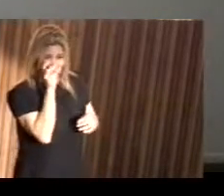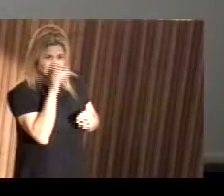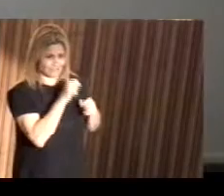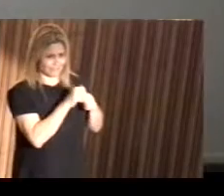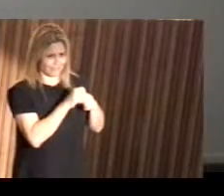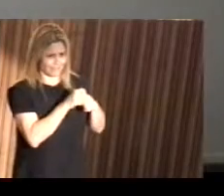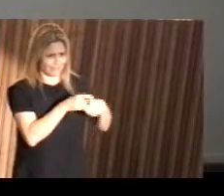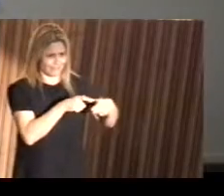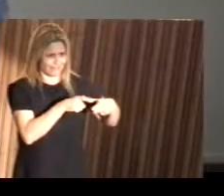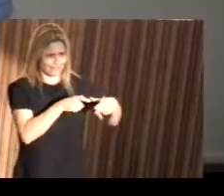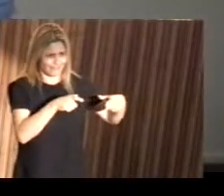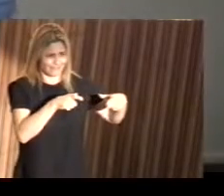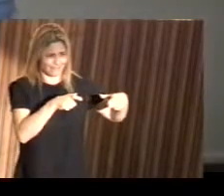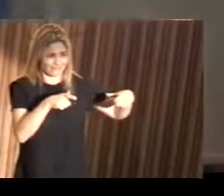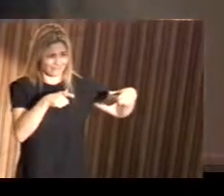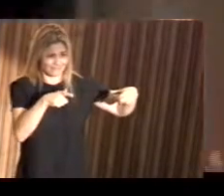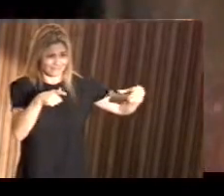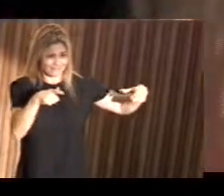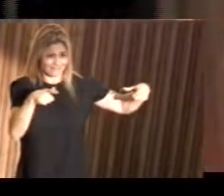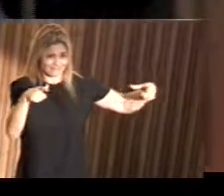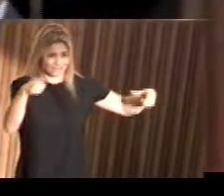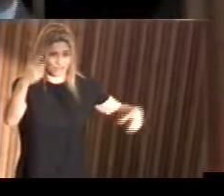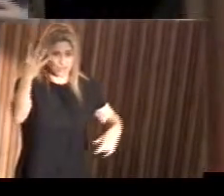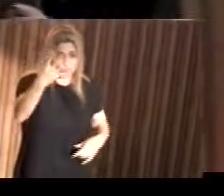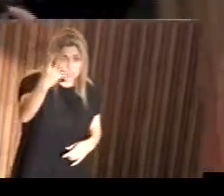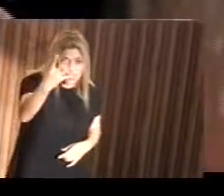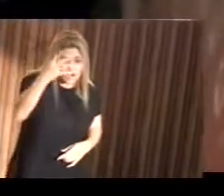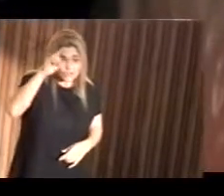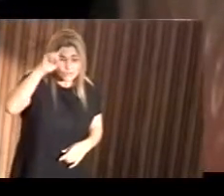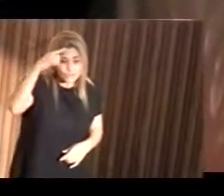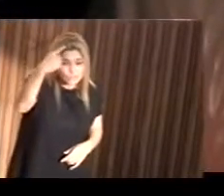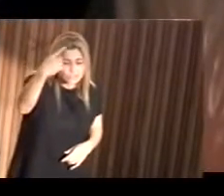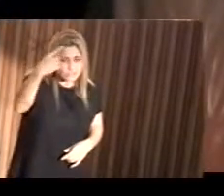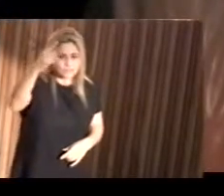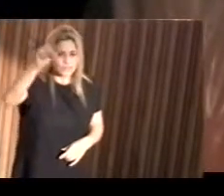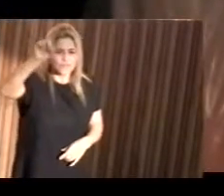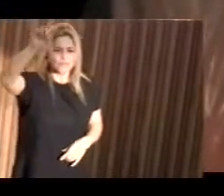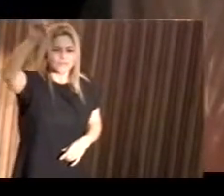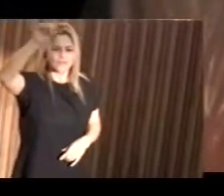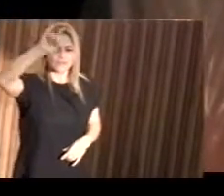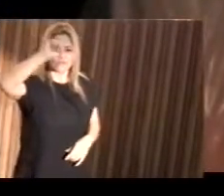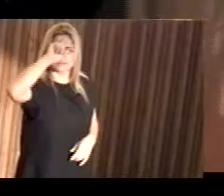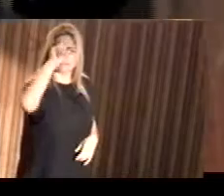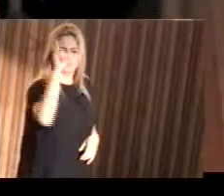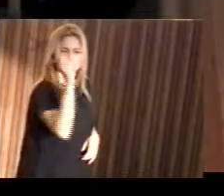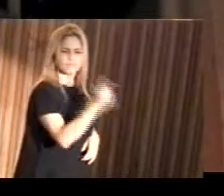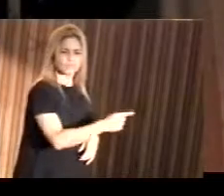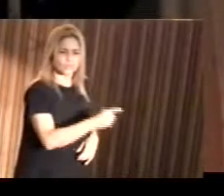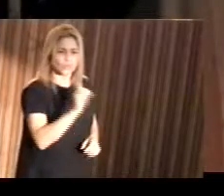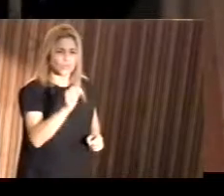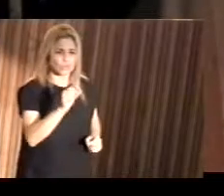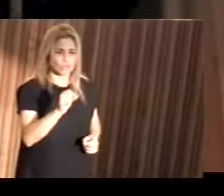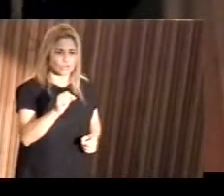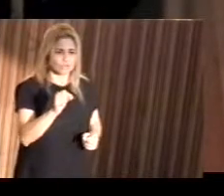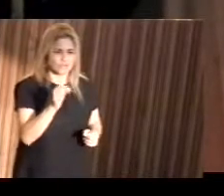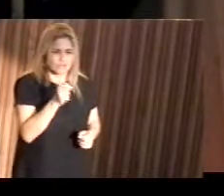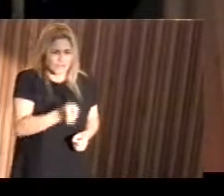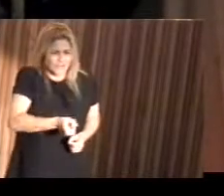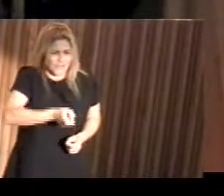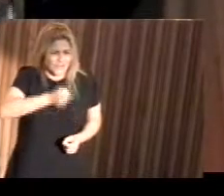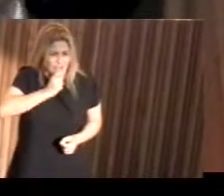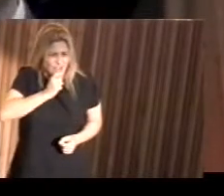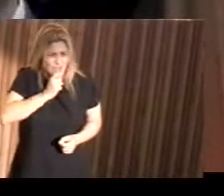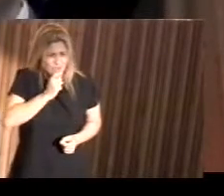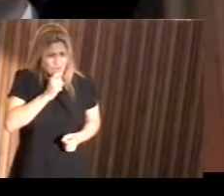estavam crescendo. No quarto dia de jejum, Deus mandou repentinamente um grande frio, uma